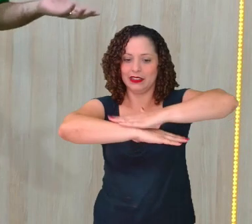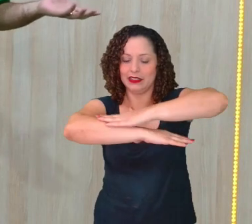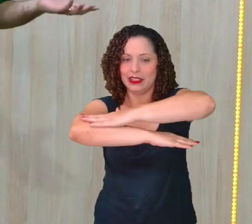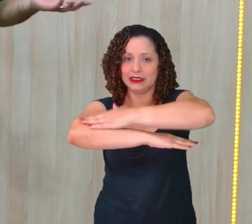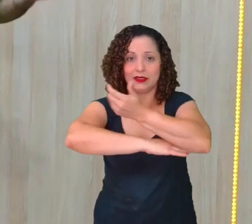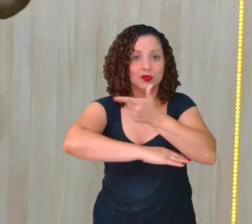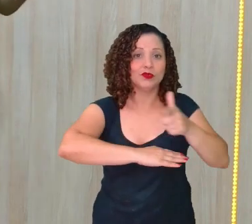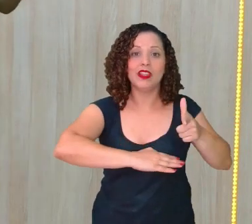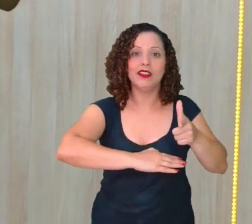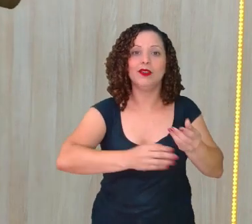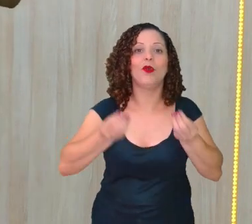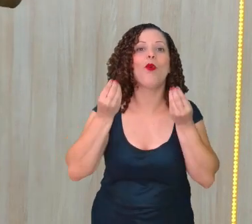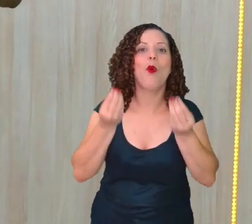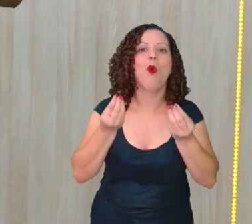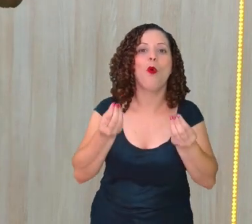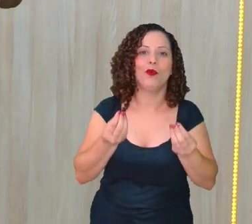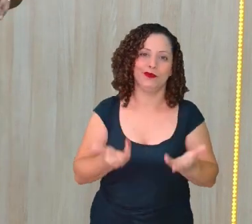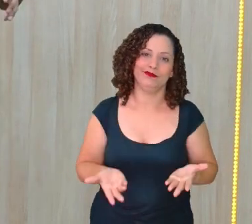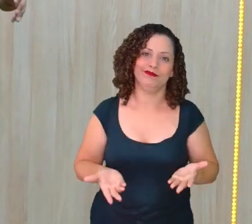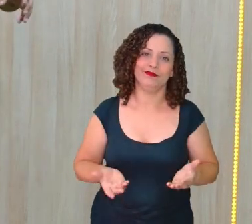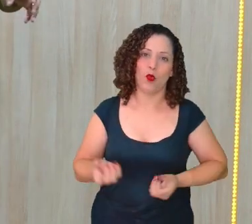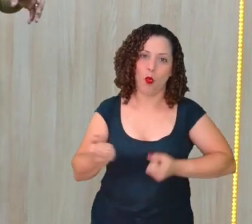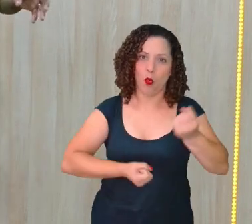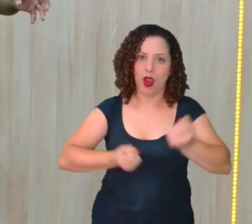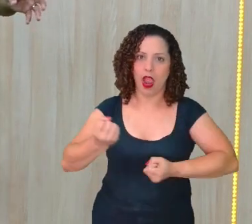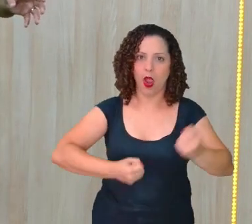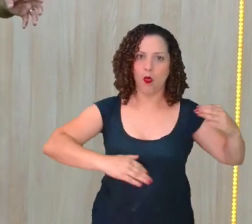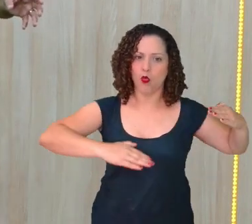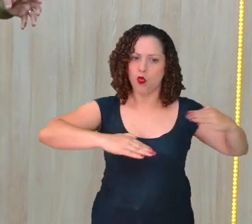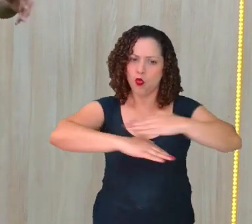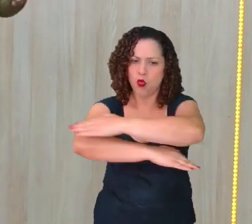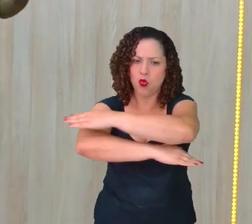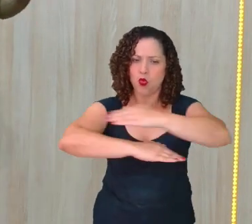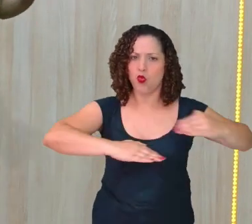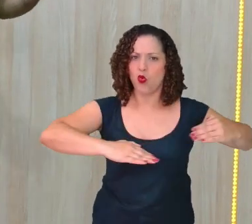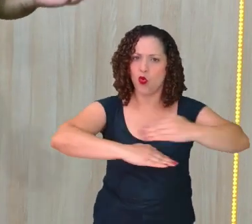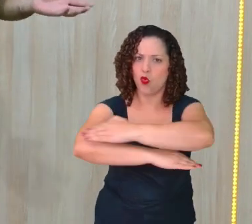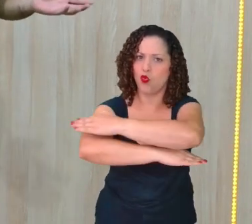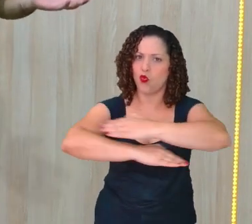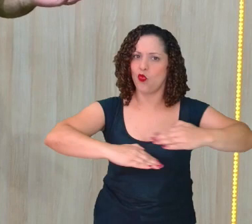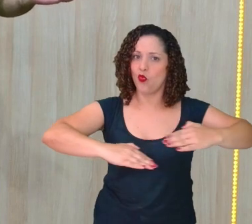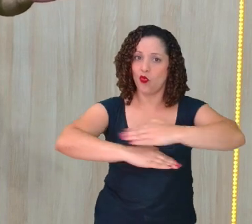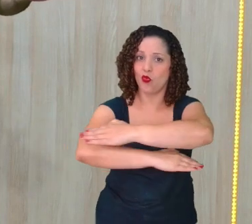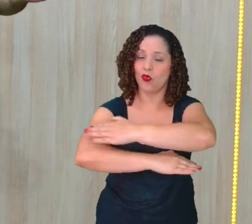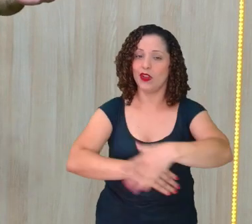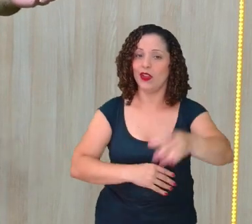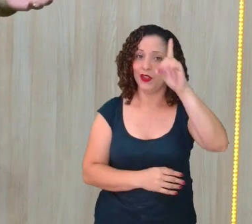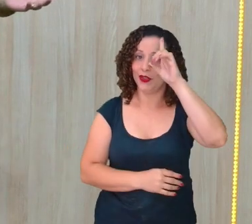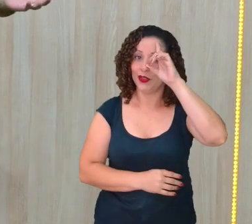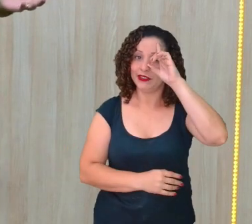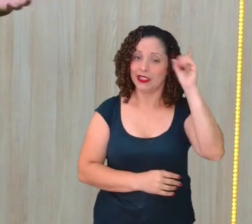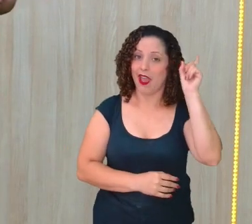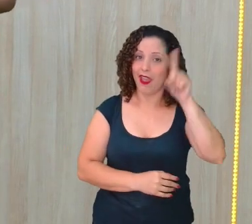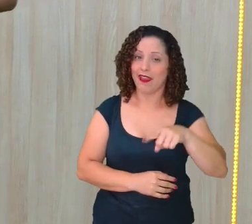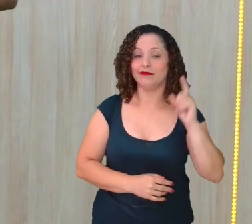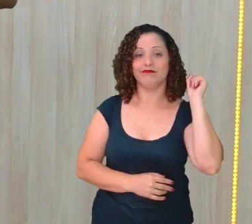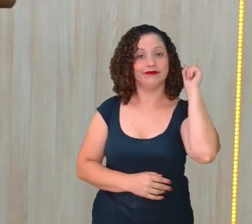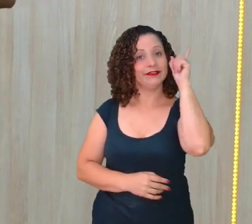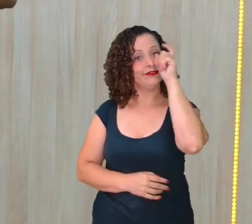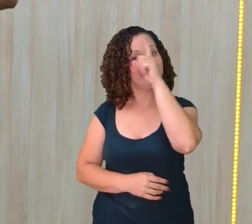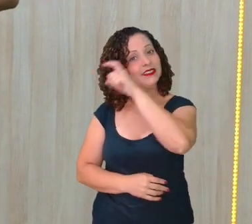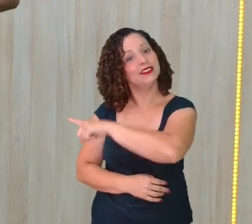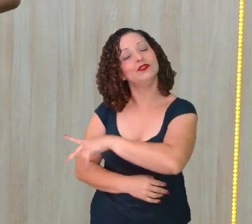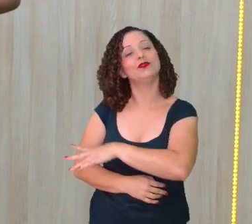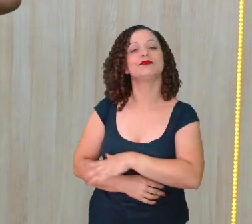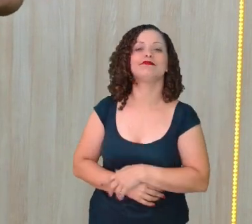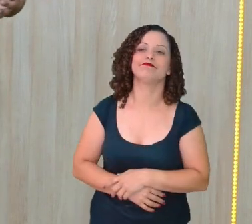asfalto. Como é que o ser humano ia passar com o seu carro ali todos os dias, né? Já iria dificultar esse acesso das pessoas